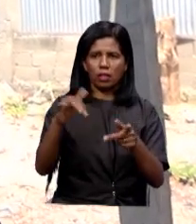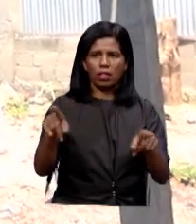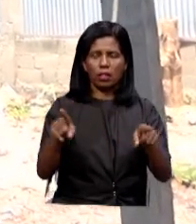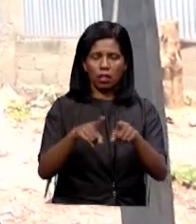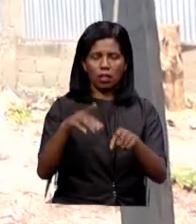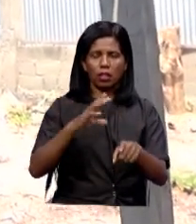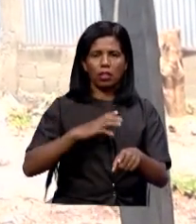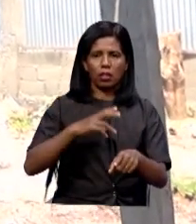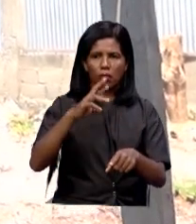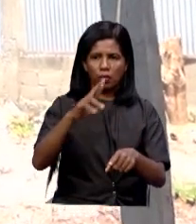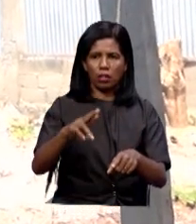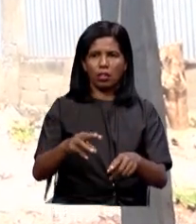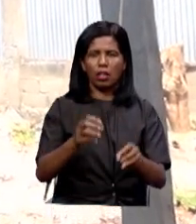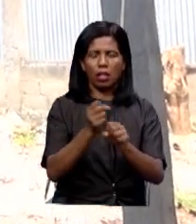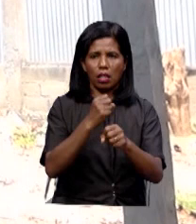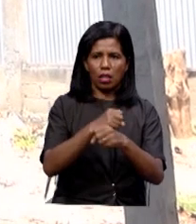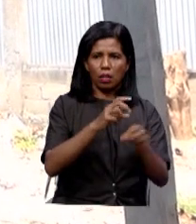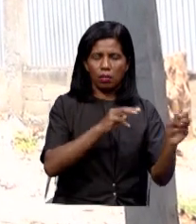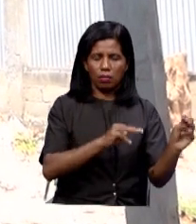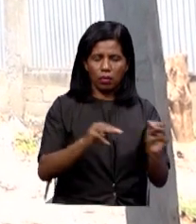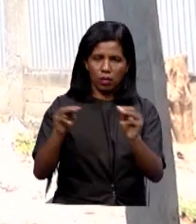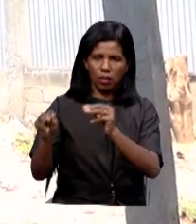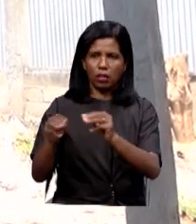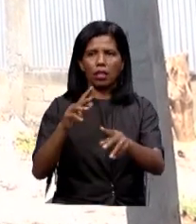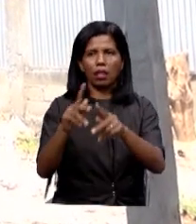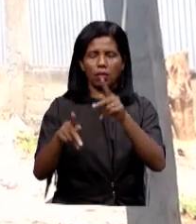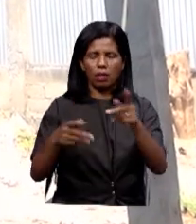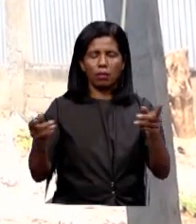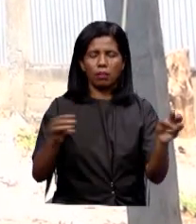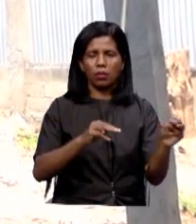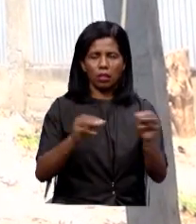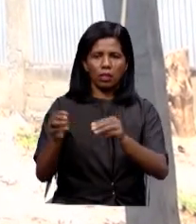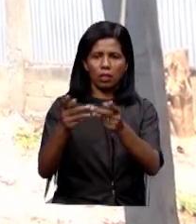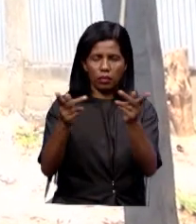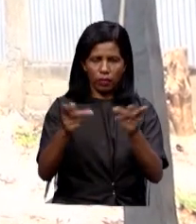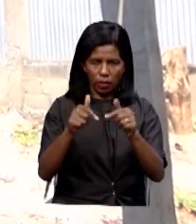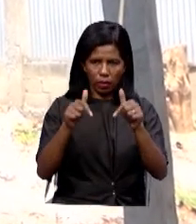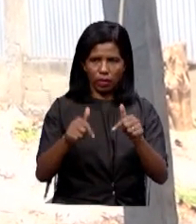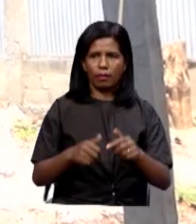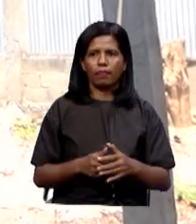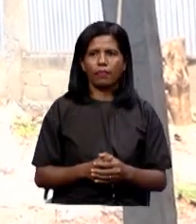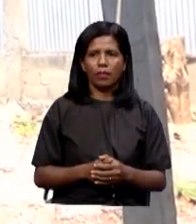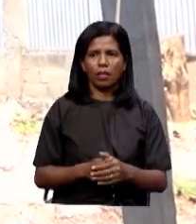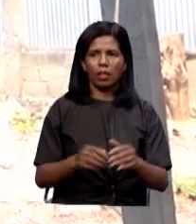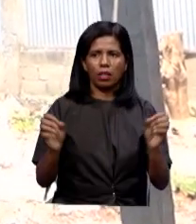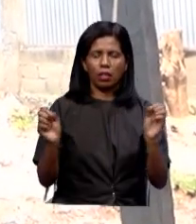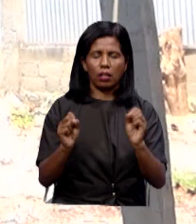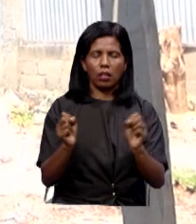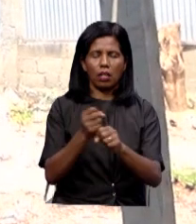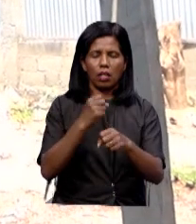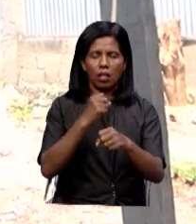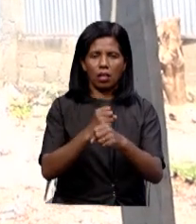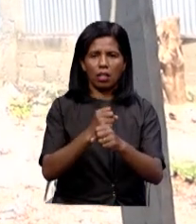kumoronian ne halo mudan sai tani populasaun mai fatin dane tamba fatin hauna lai halo agravamento